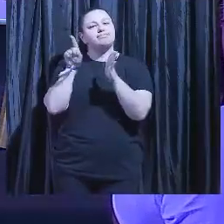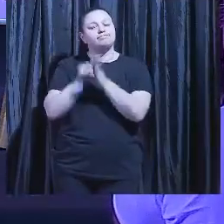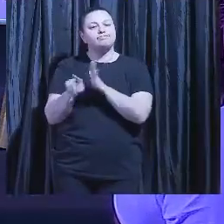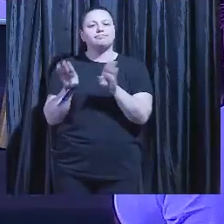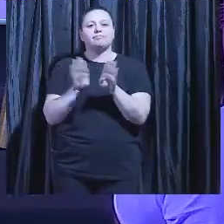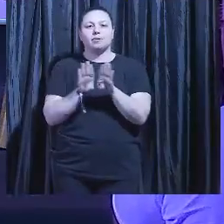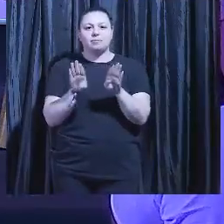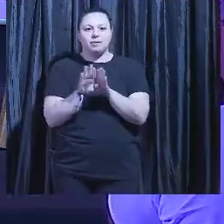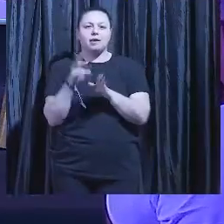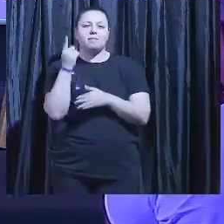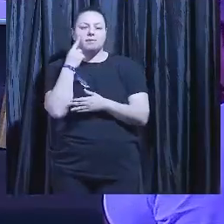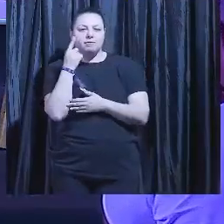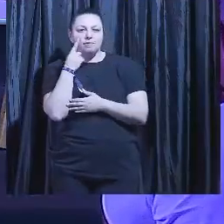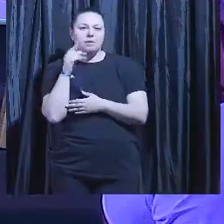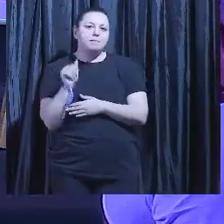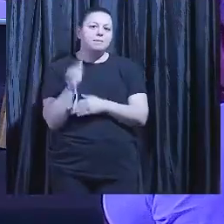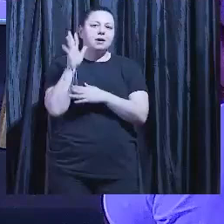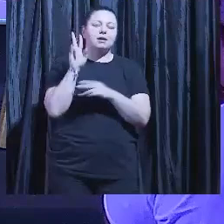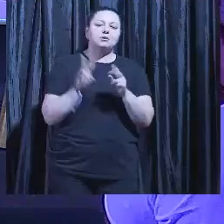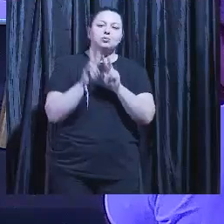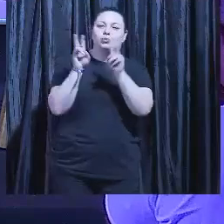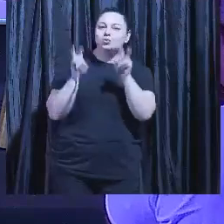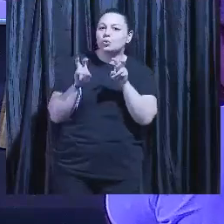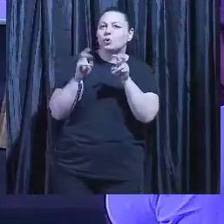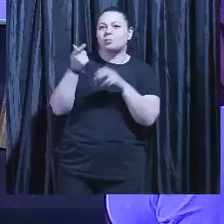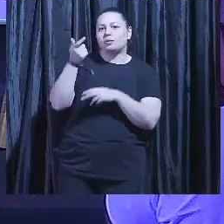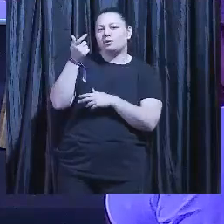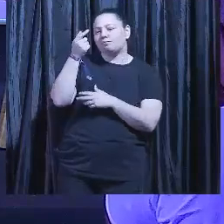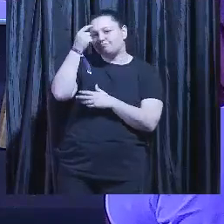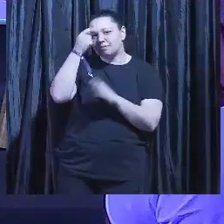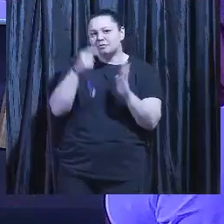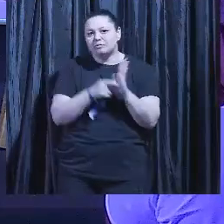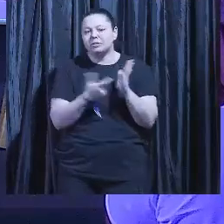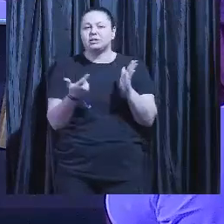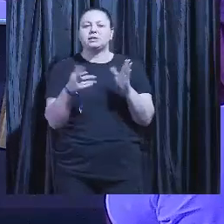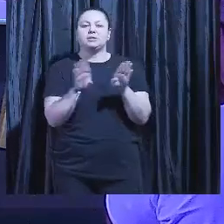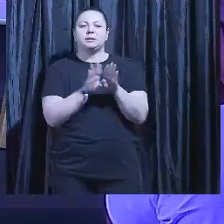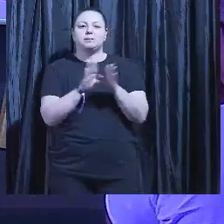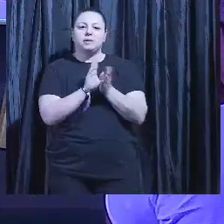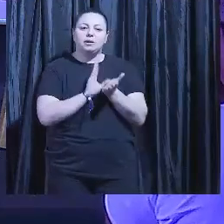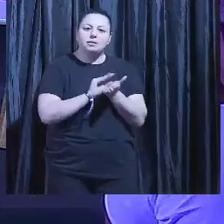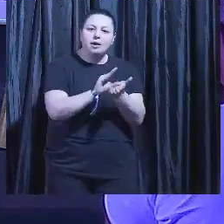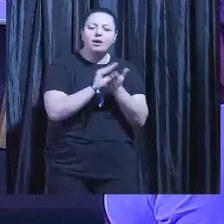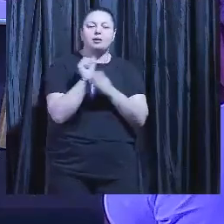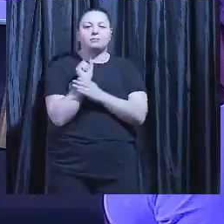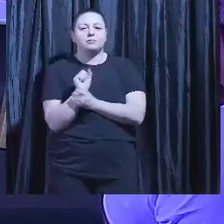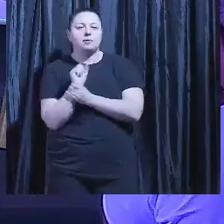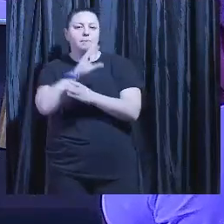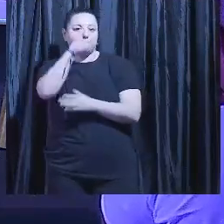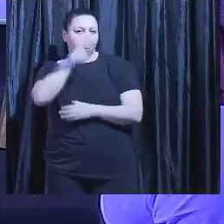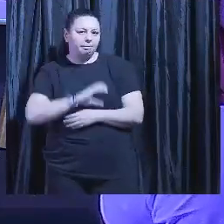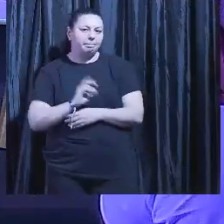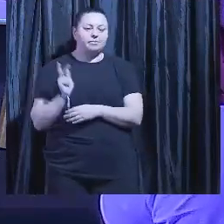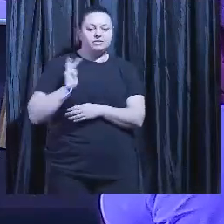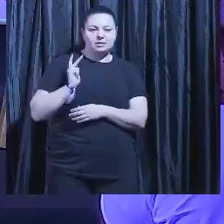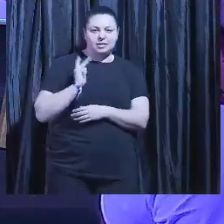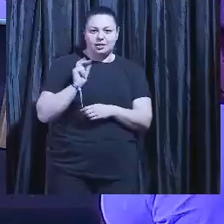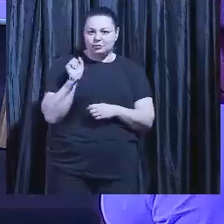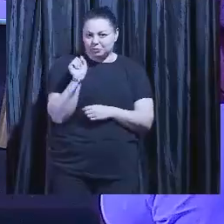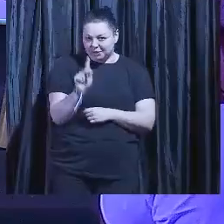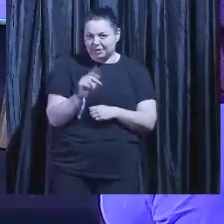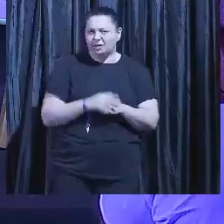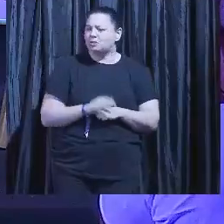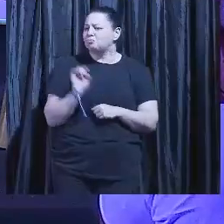conduzir um pouco mais sobre daí a temática de inteligência de dados, cidadania, segurança e privacidade. Pode ser? Só contar um pouquinho